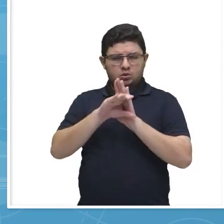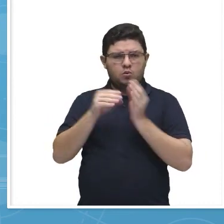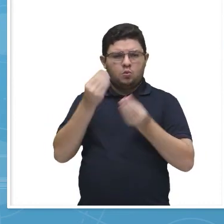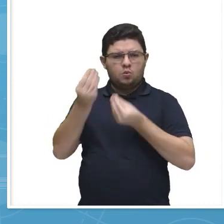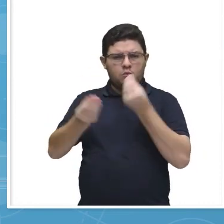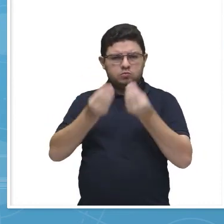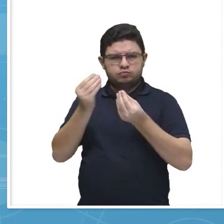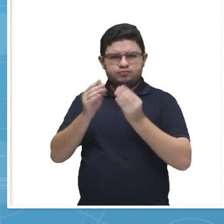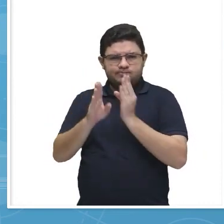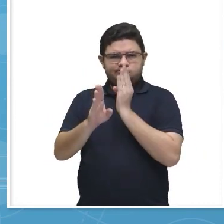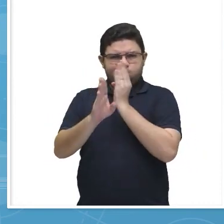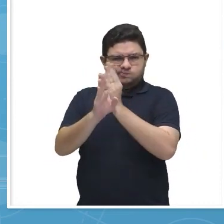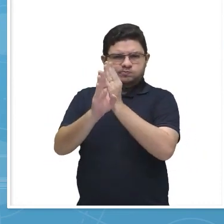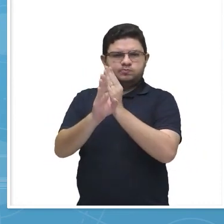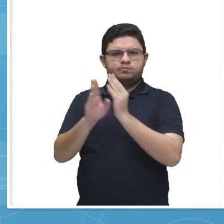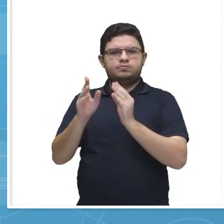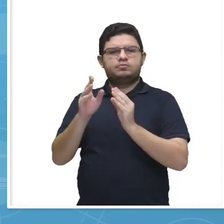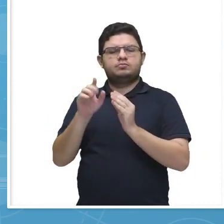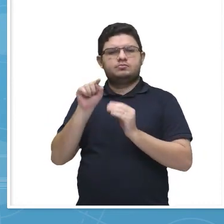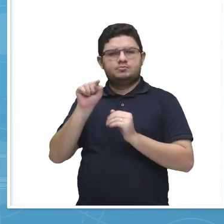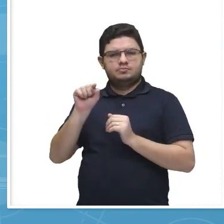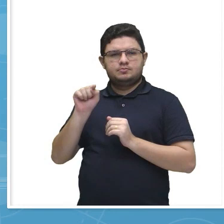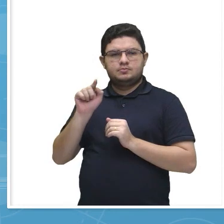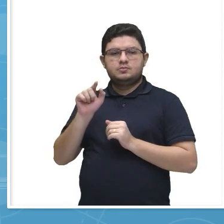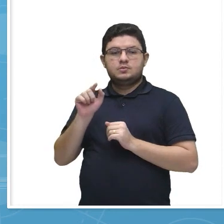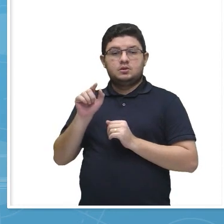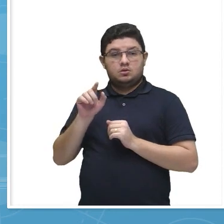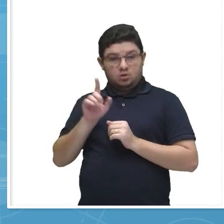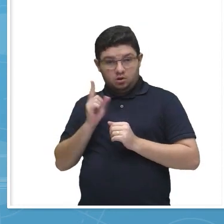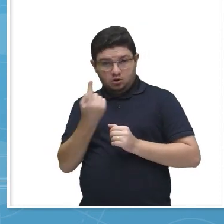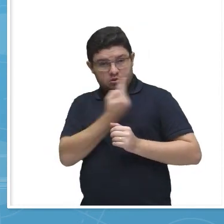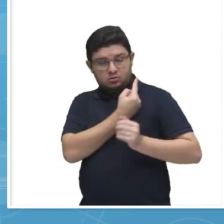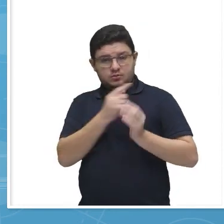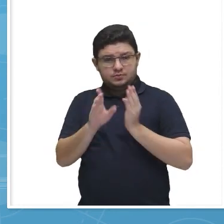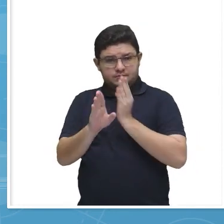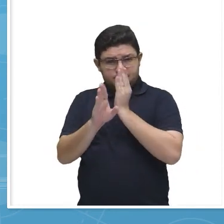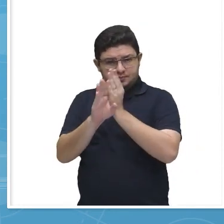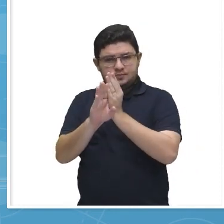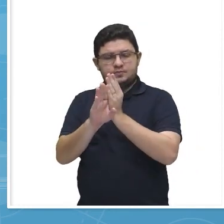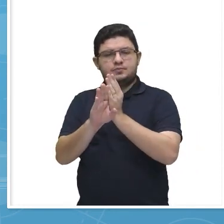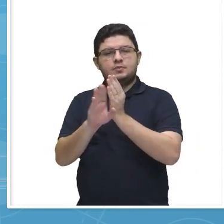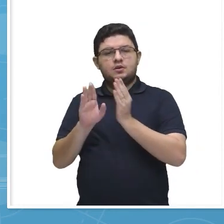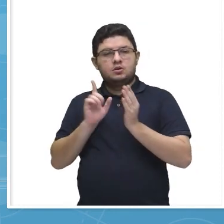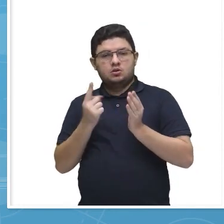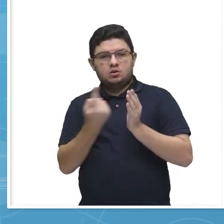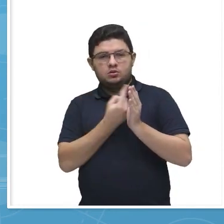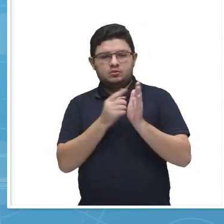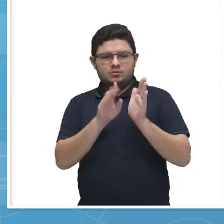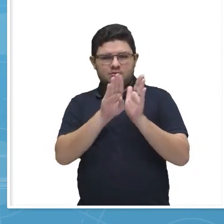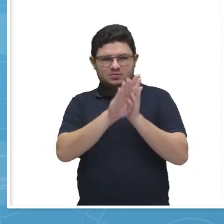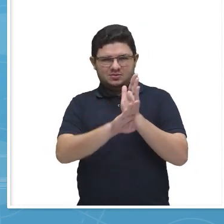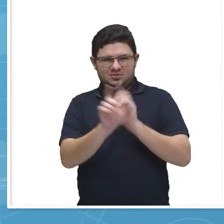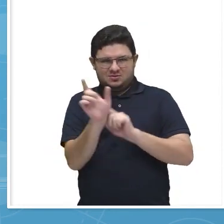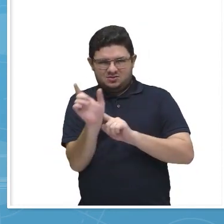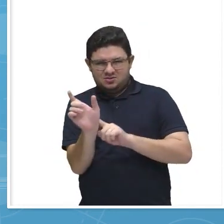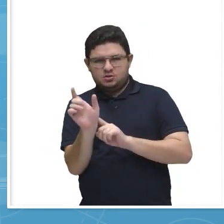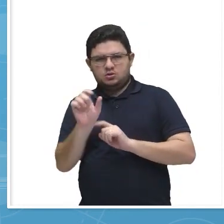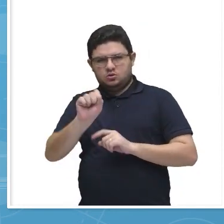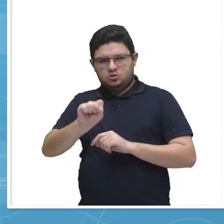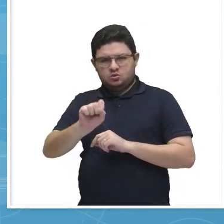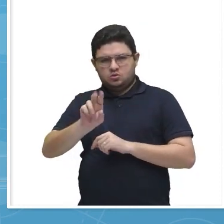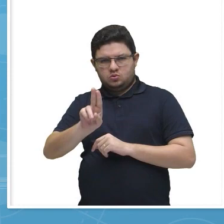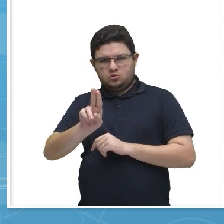não é? Então, quando identificamos e retiramos o sujeito da oração, tudo que sobrar